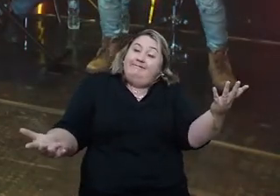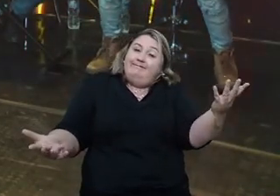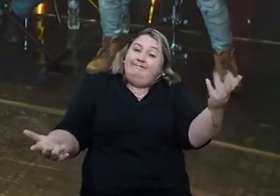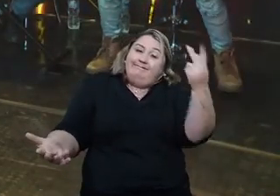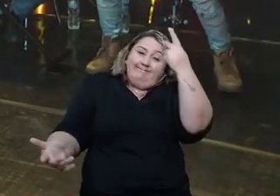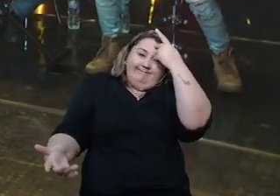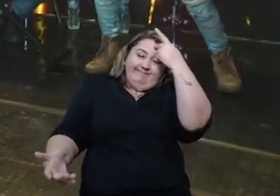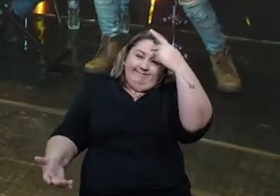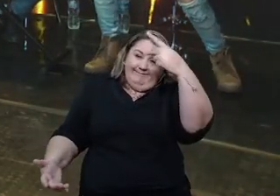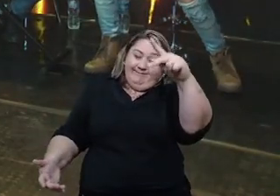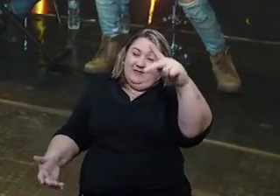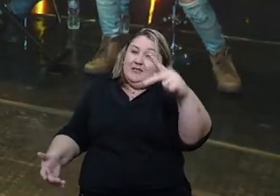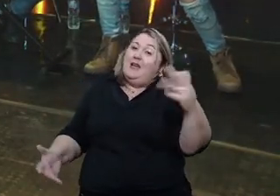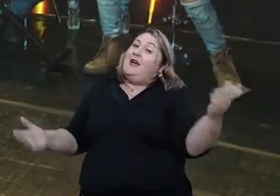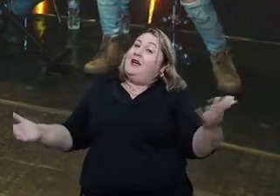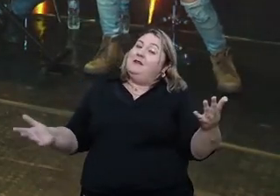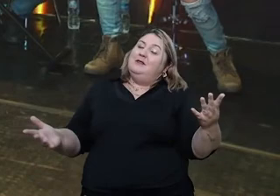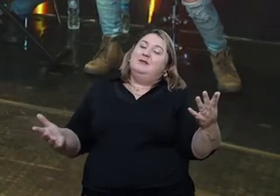paixão.